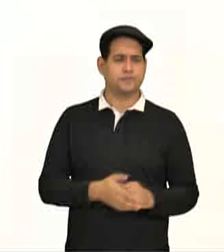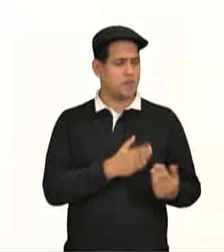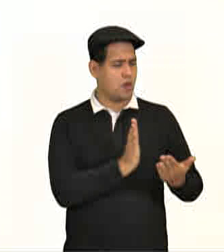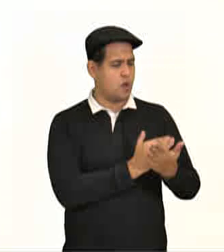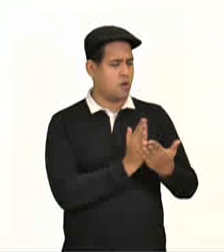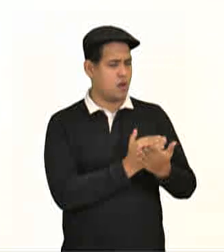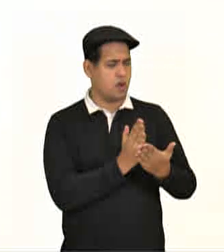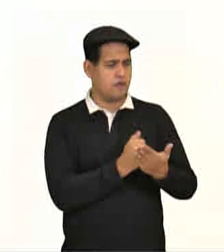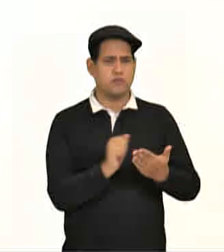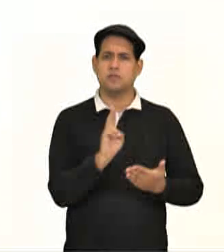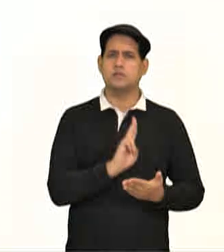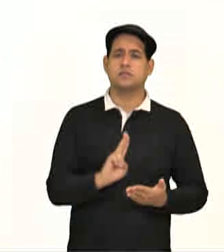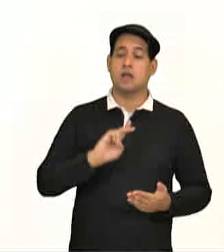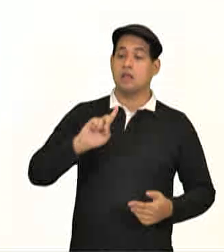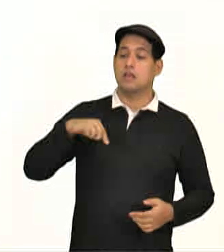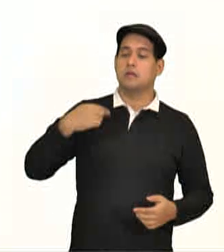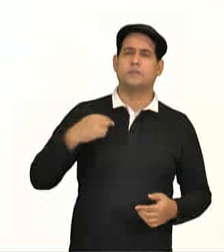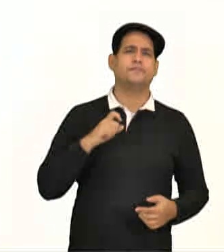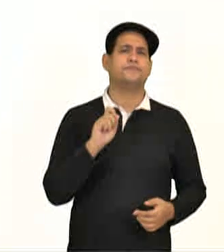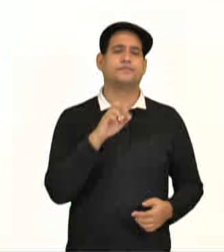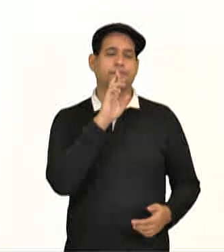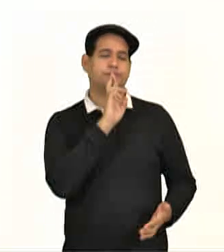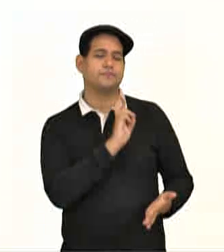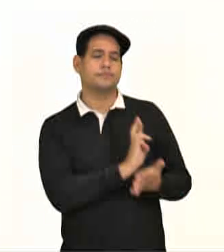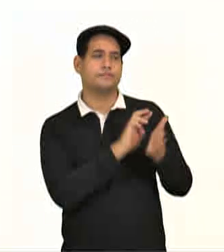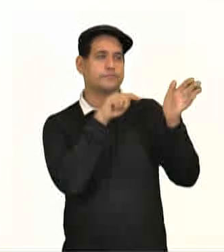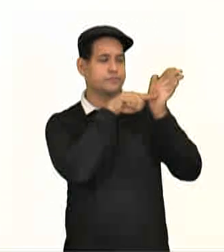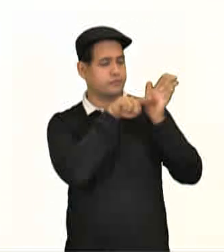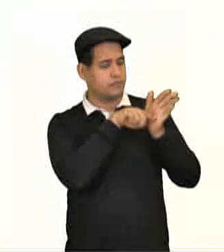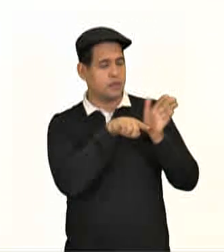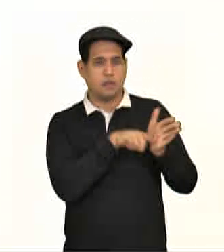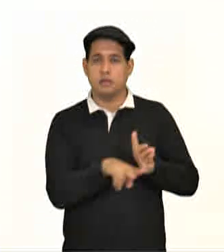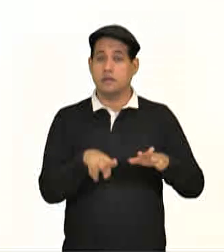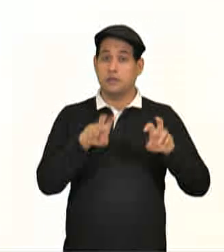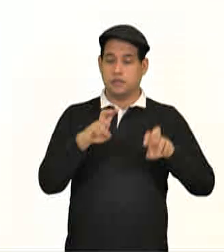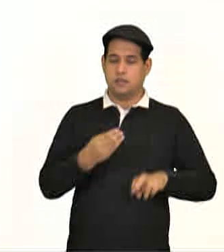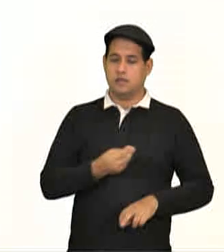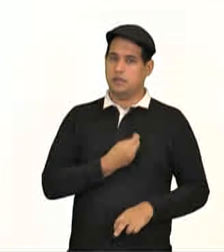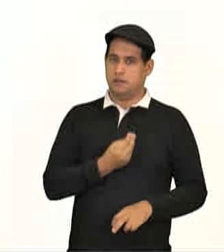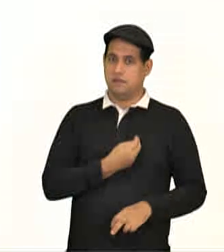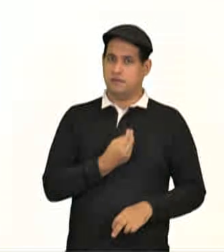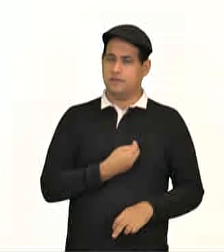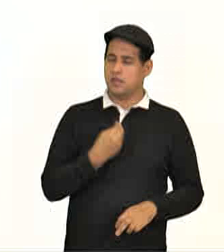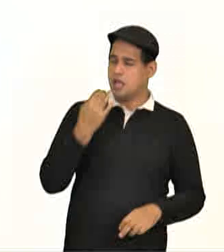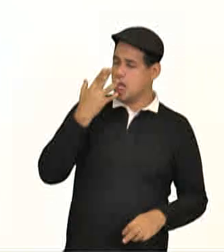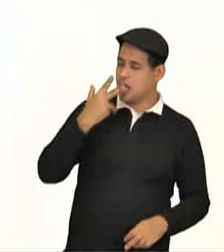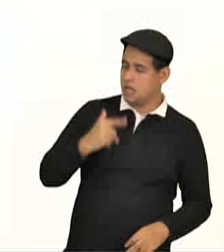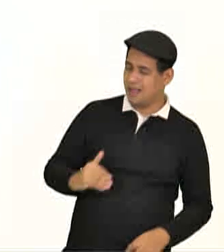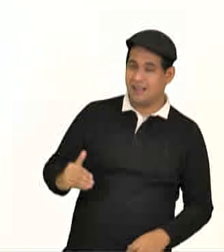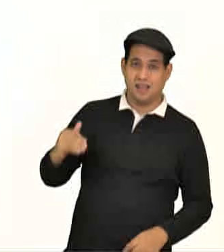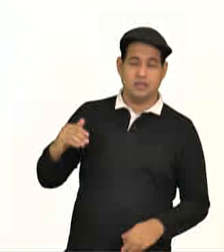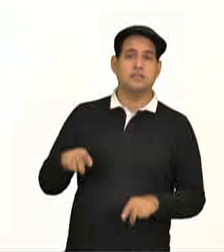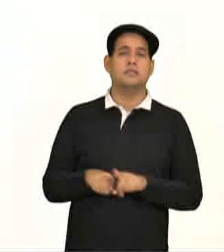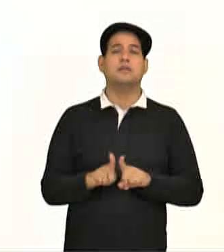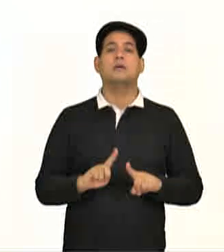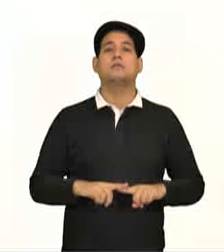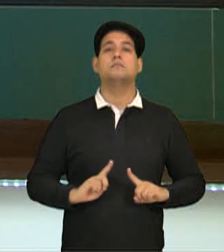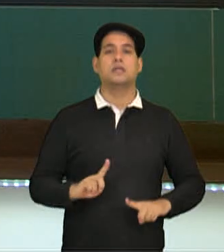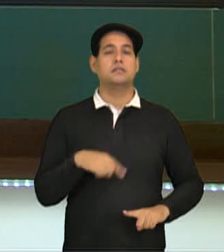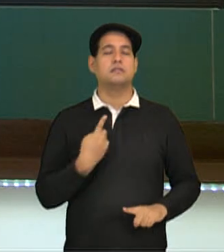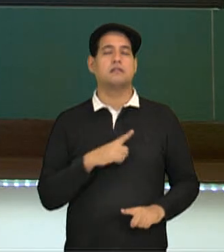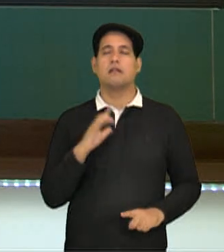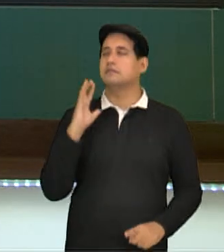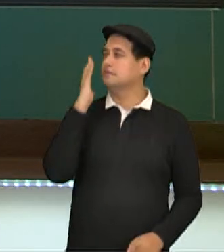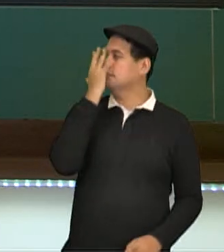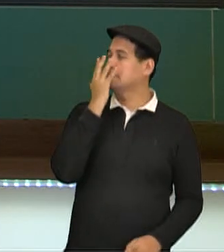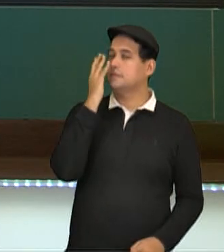livro será usado posteriormente para responder perguntas sobre sua vida na infância, né? Então, a gente tem aqui um